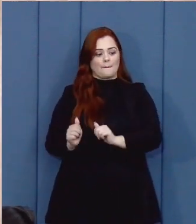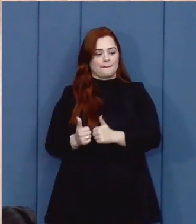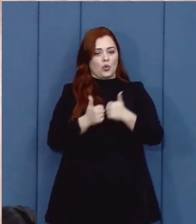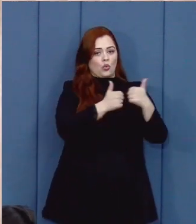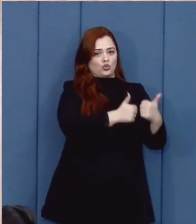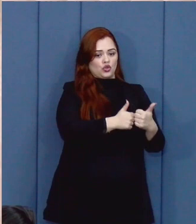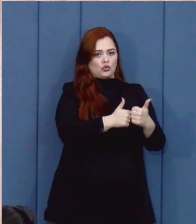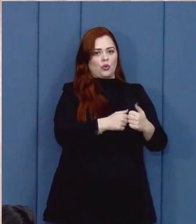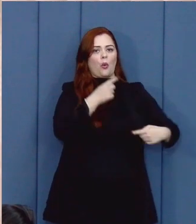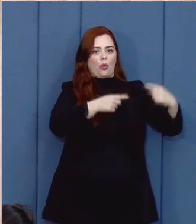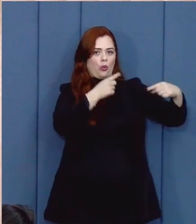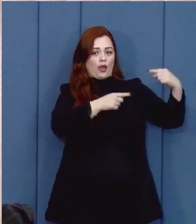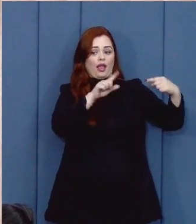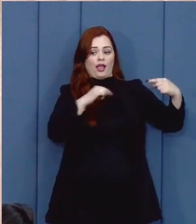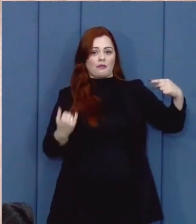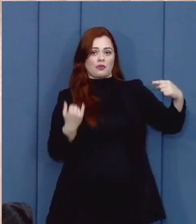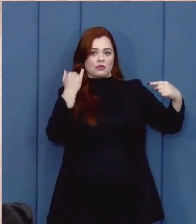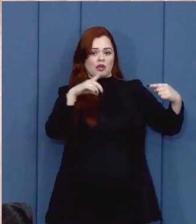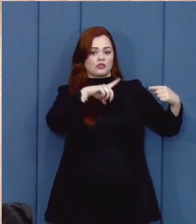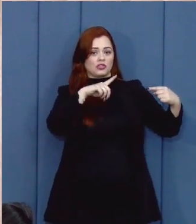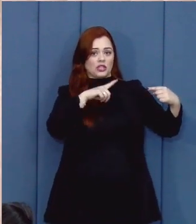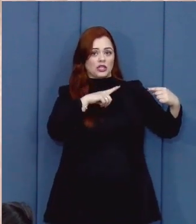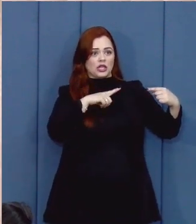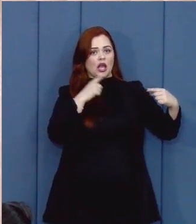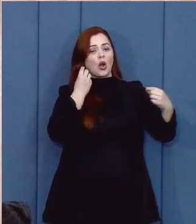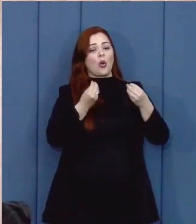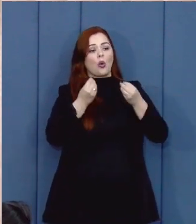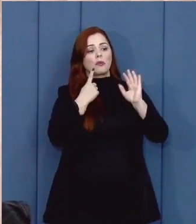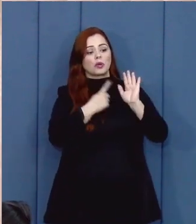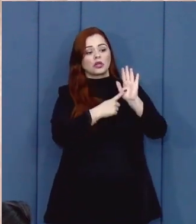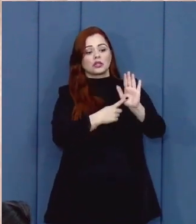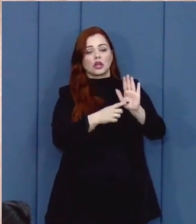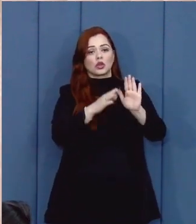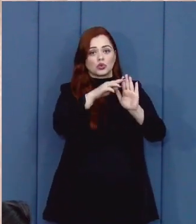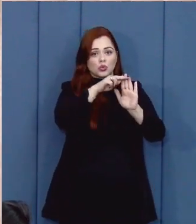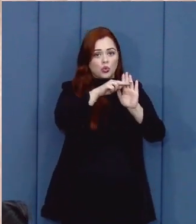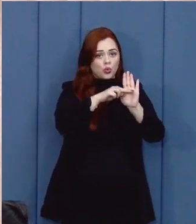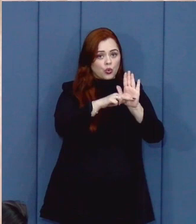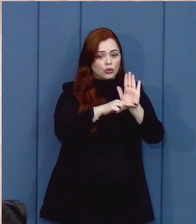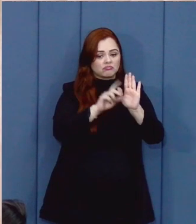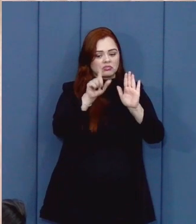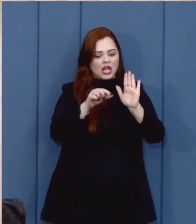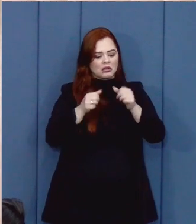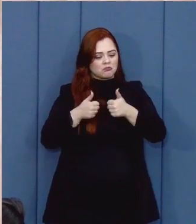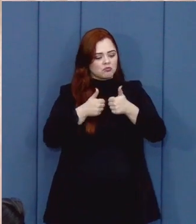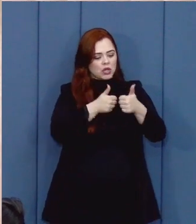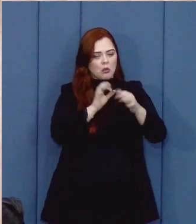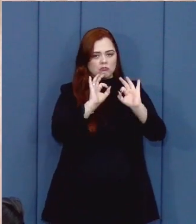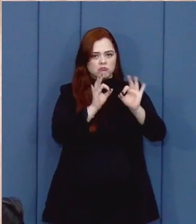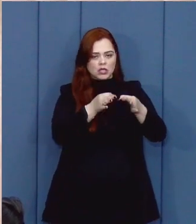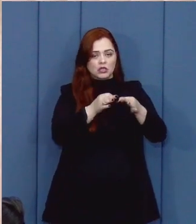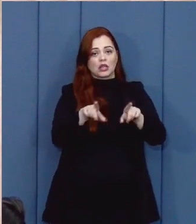competitivo, é importante que tenha condições de demonstrar que as normas são seguidas e que